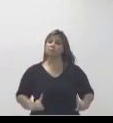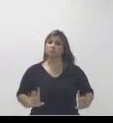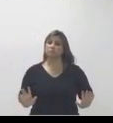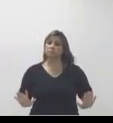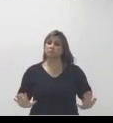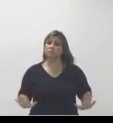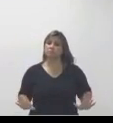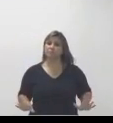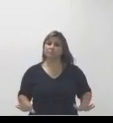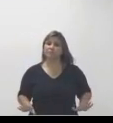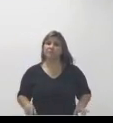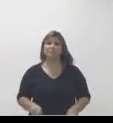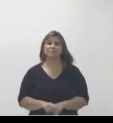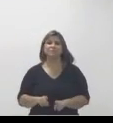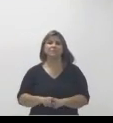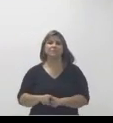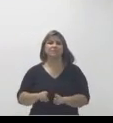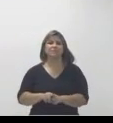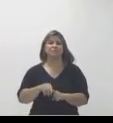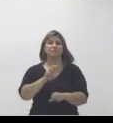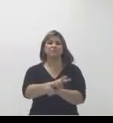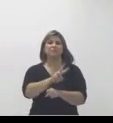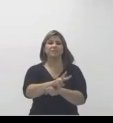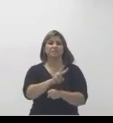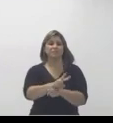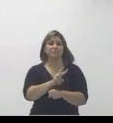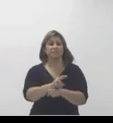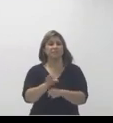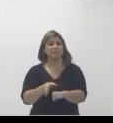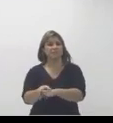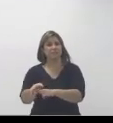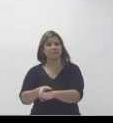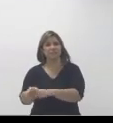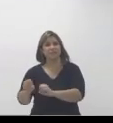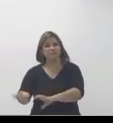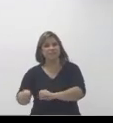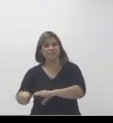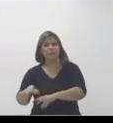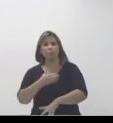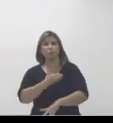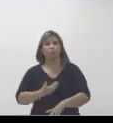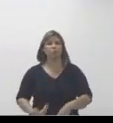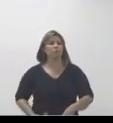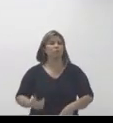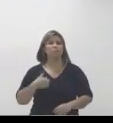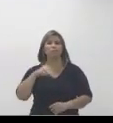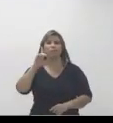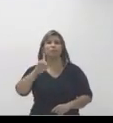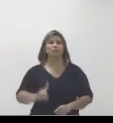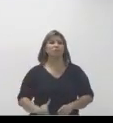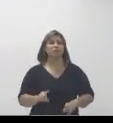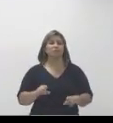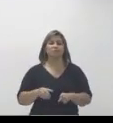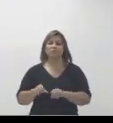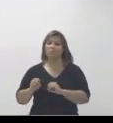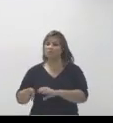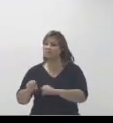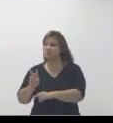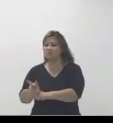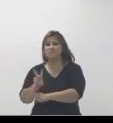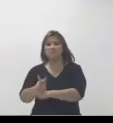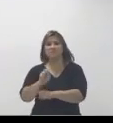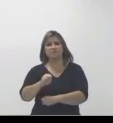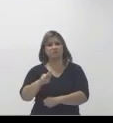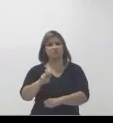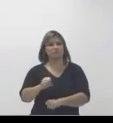é como da mesma forma como defendemos é educação pública como princípio a questões como defendemos uma saúde pública de qualidade